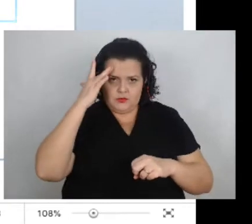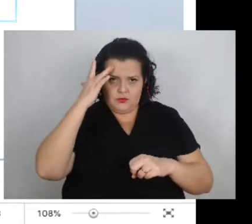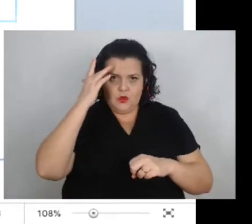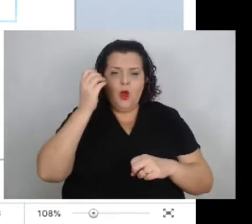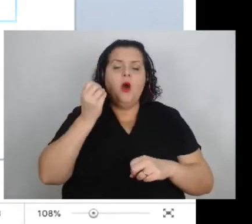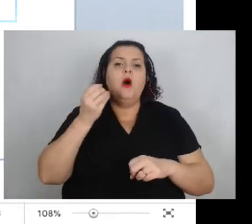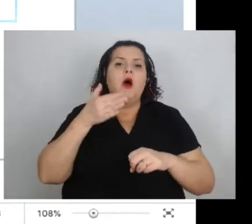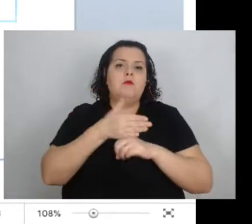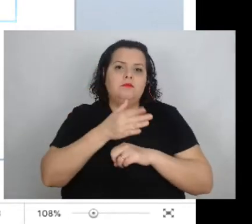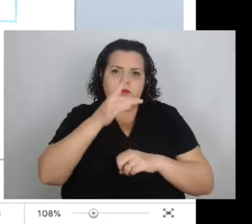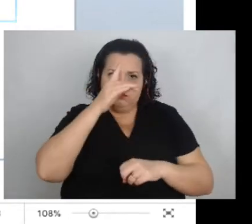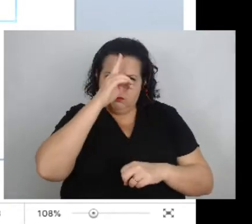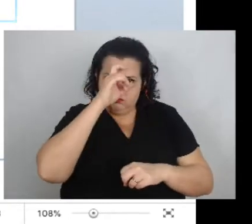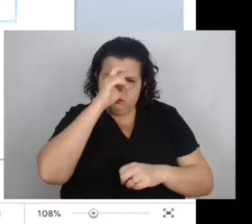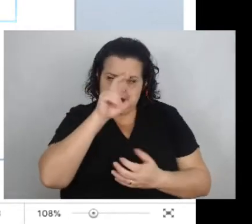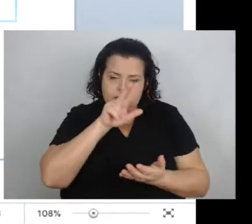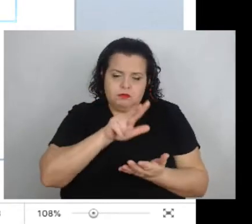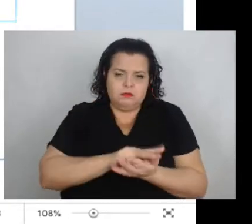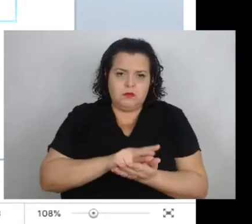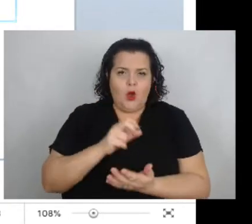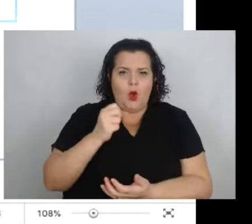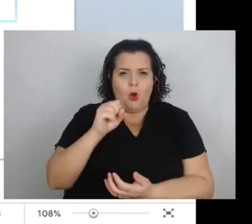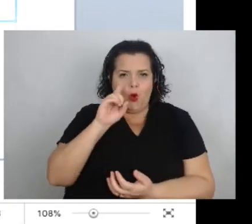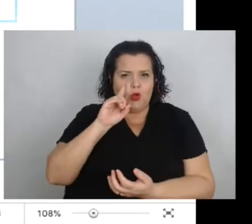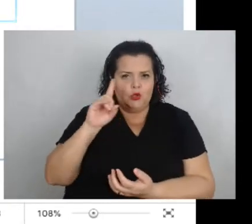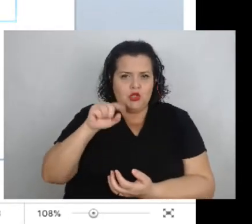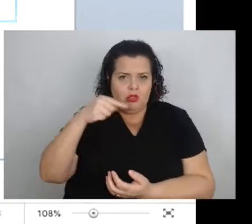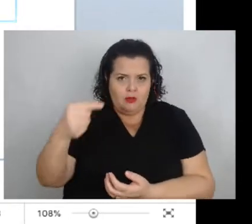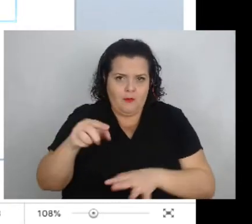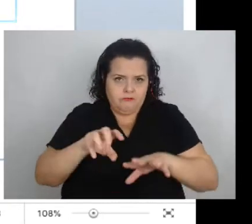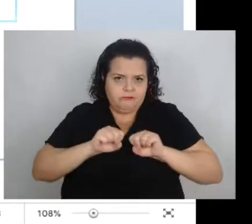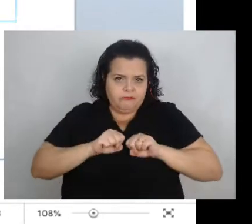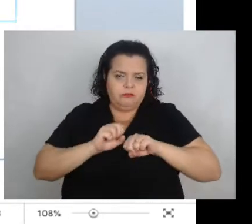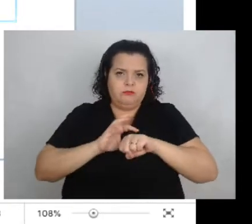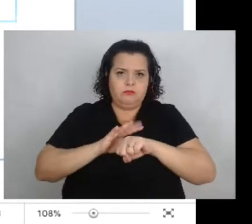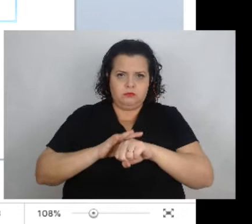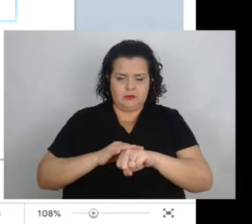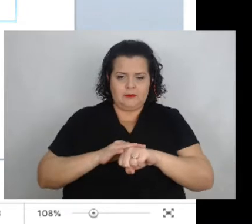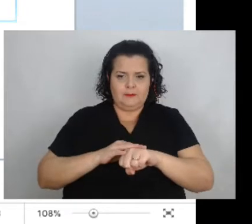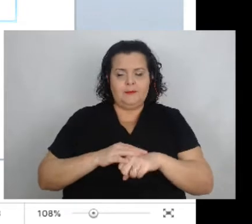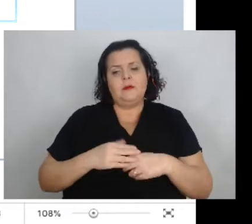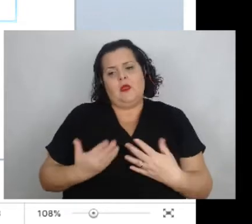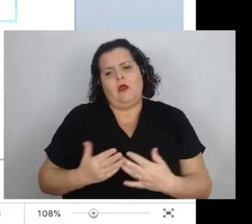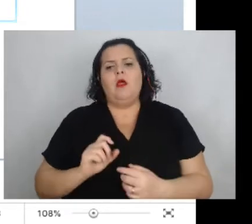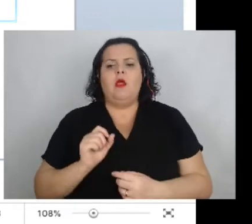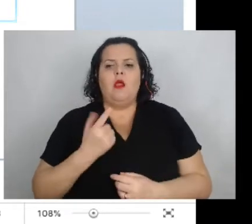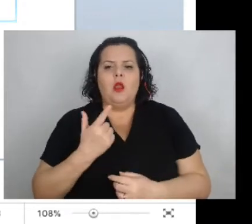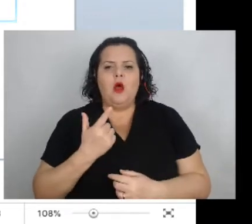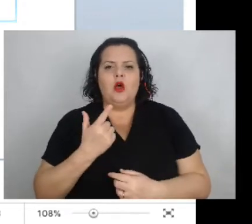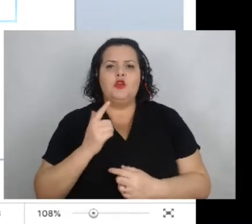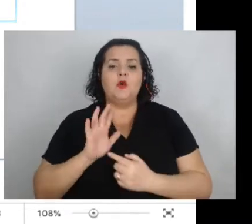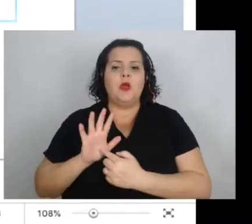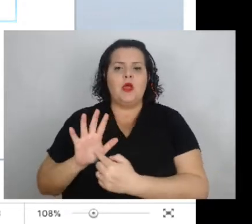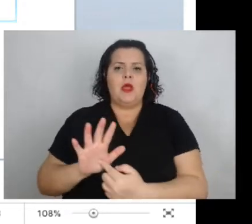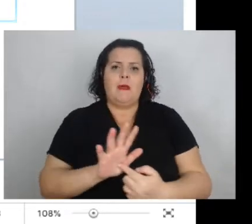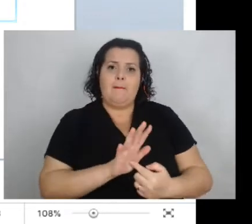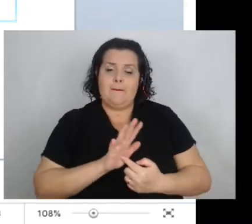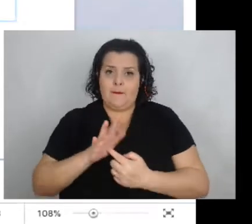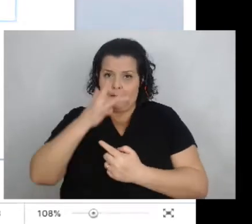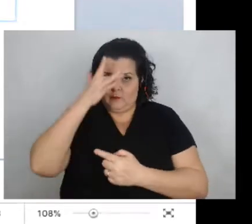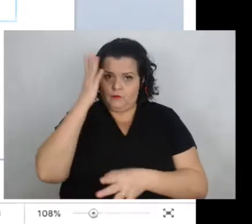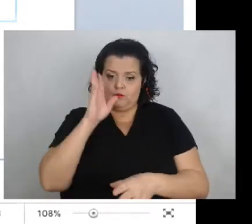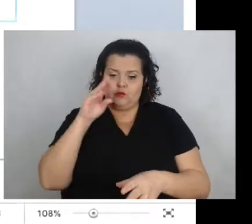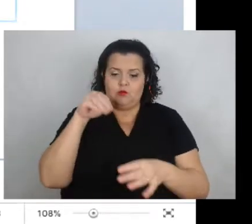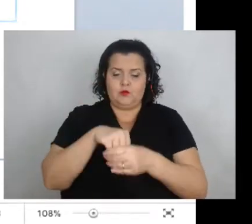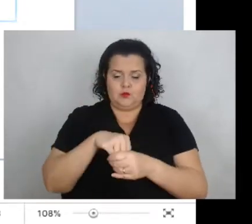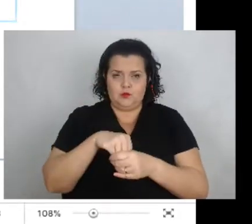do CT, ele foi muito semelhante. Claro, isso é uma amostra mais homogênea de pacientes hospitalizados, onde eu falei que às